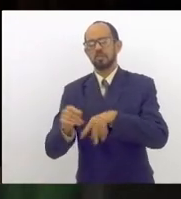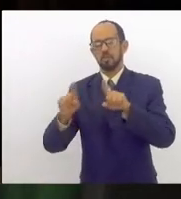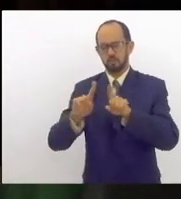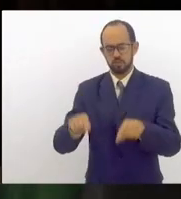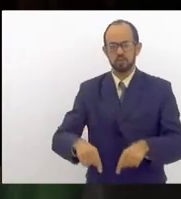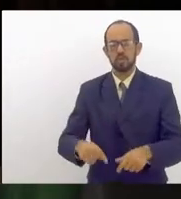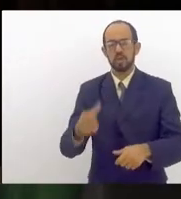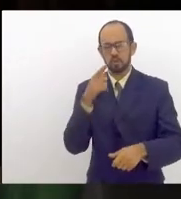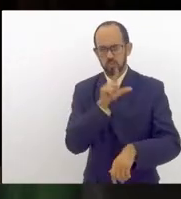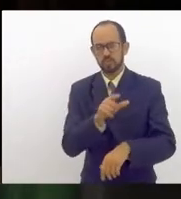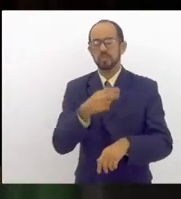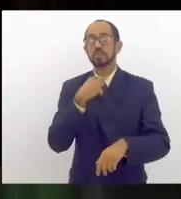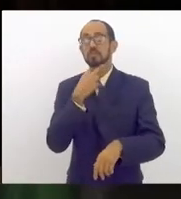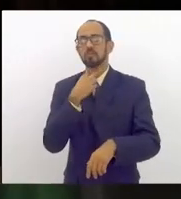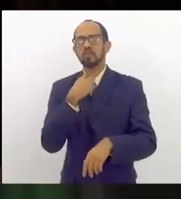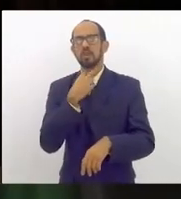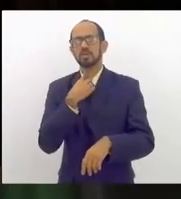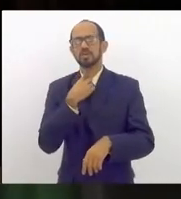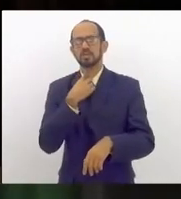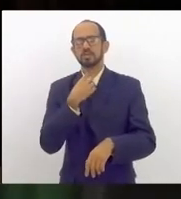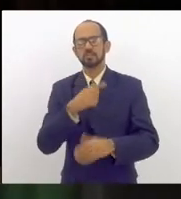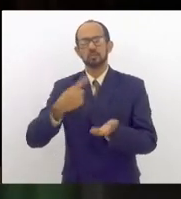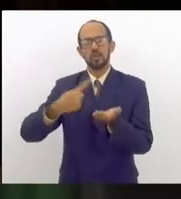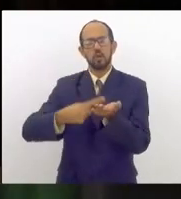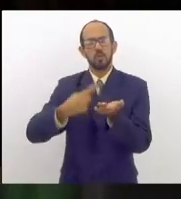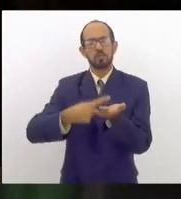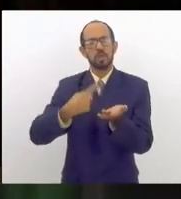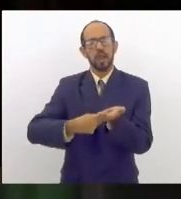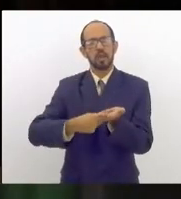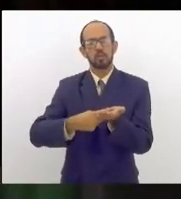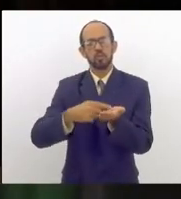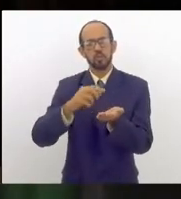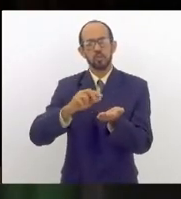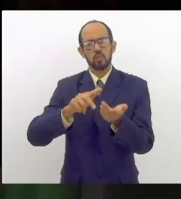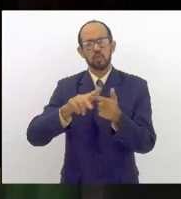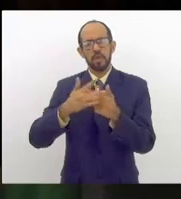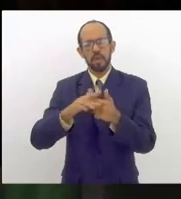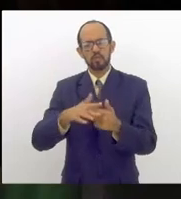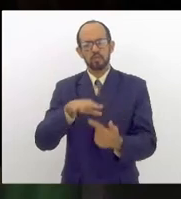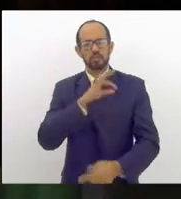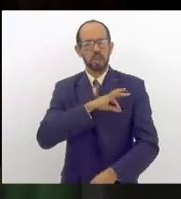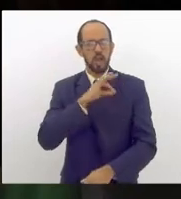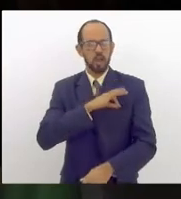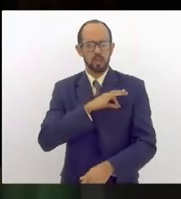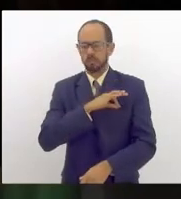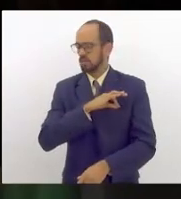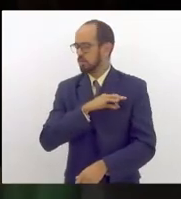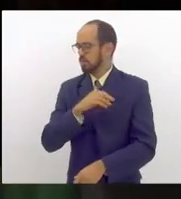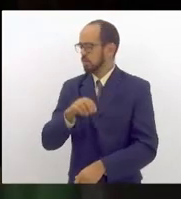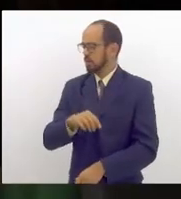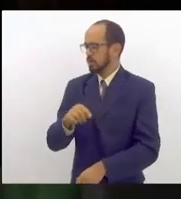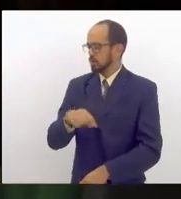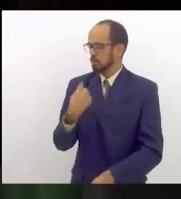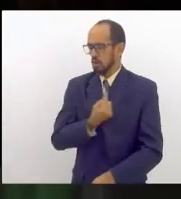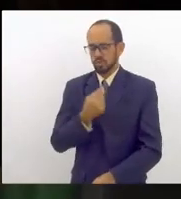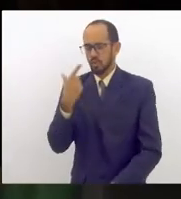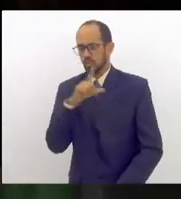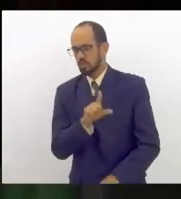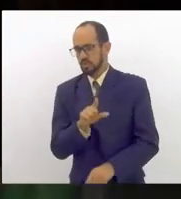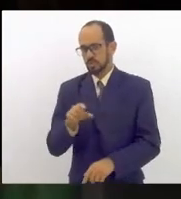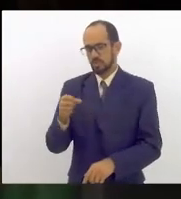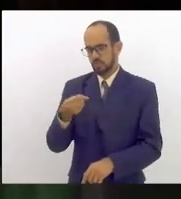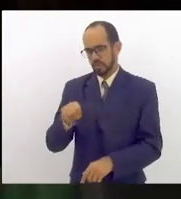foi sacramentado um aumento que o trabalhador não teria se não fosse através da sua mediação